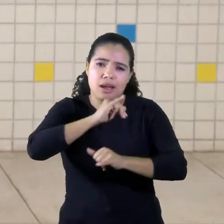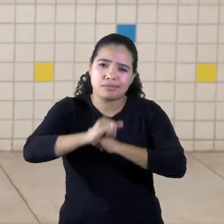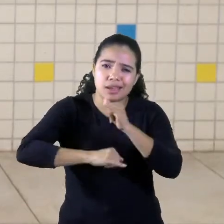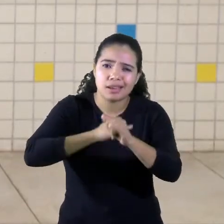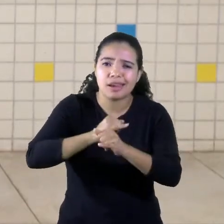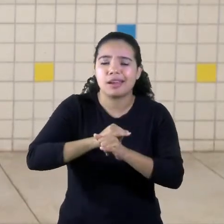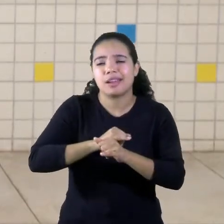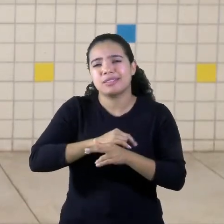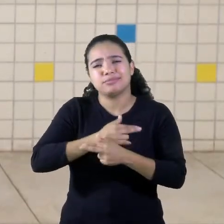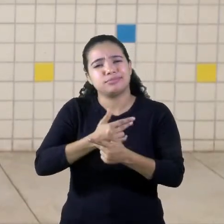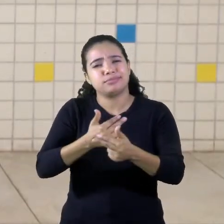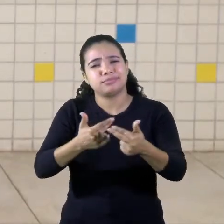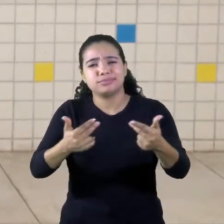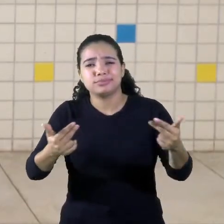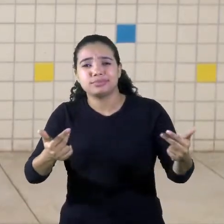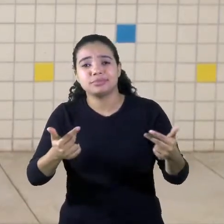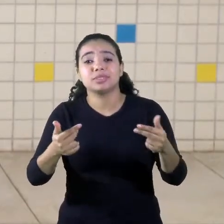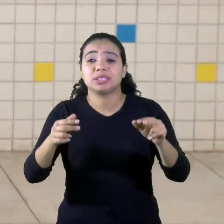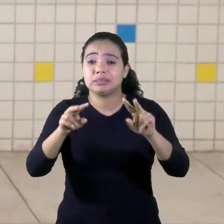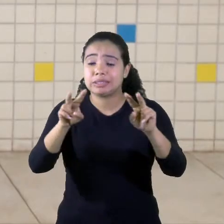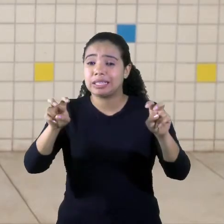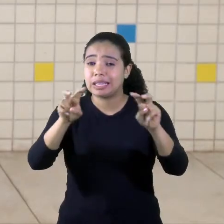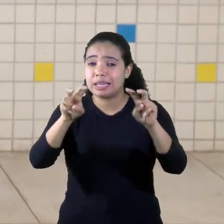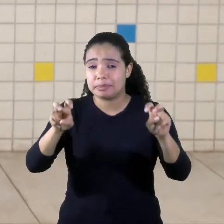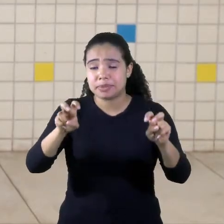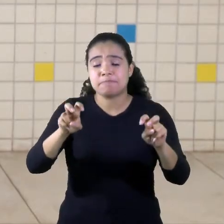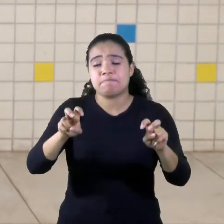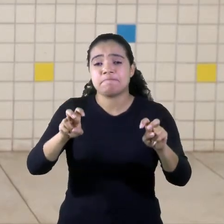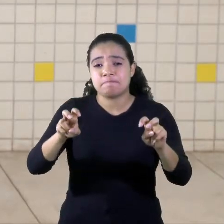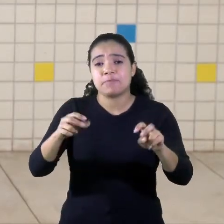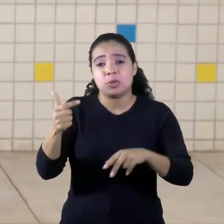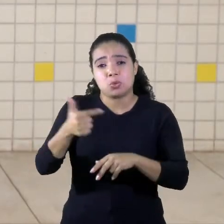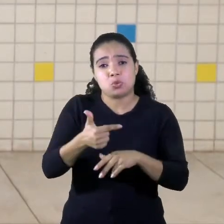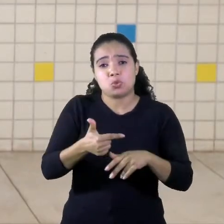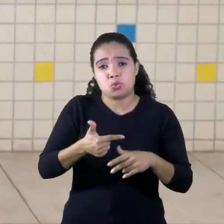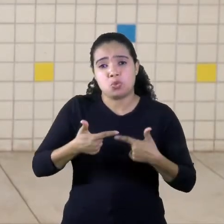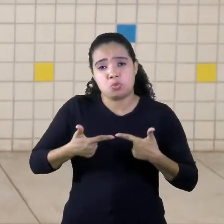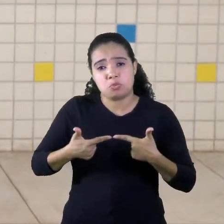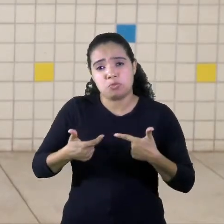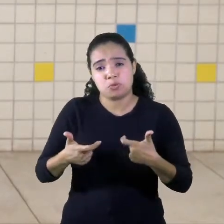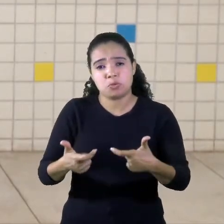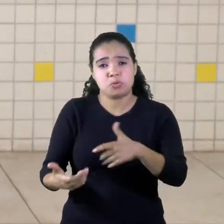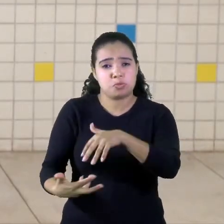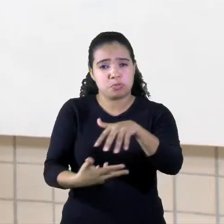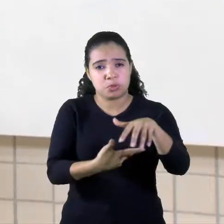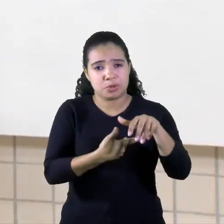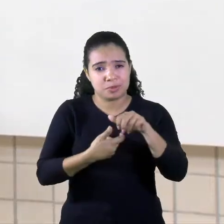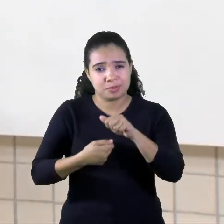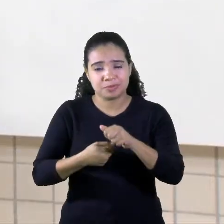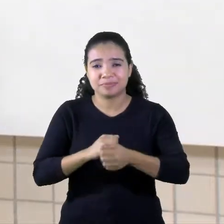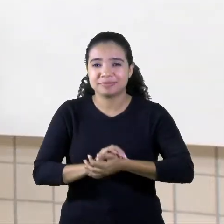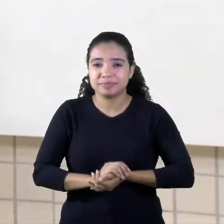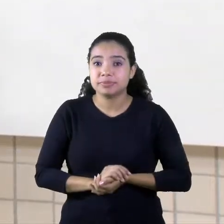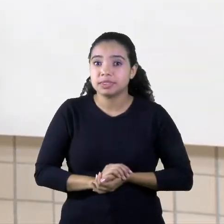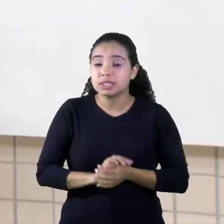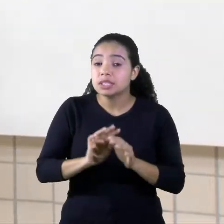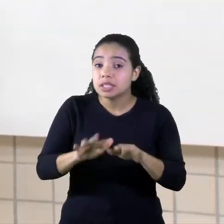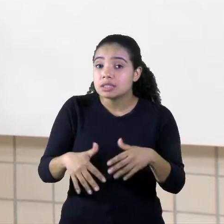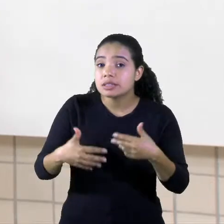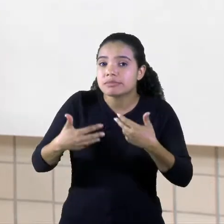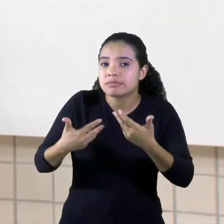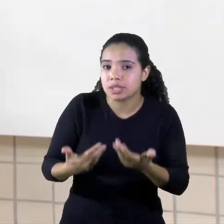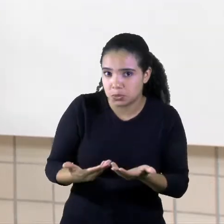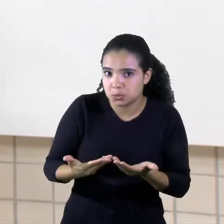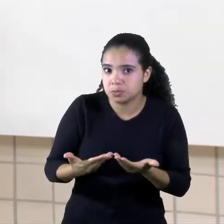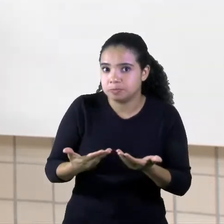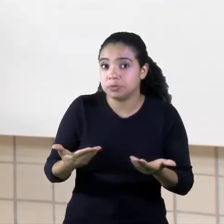muita coisa que fala sobre o evento, a Segunda Grande Guerra Mundial. Então, nós vamos